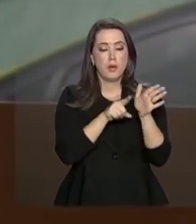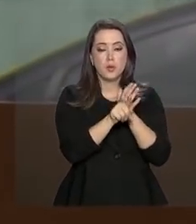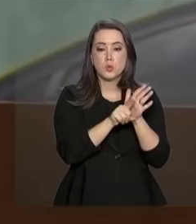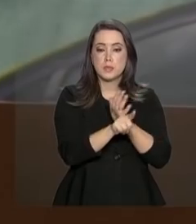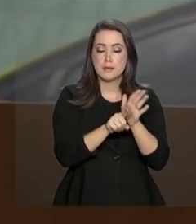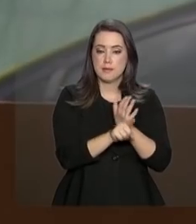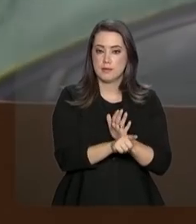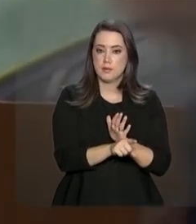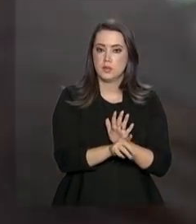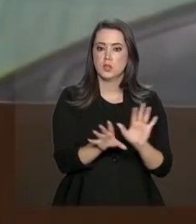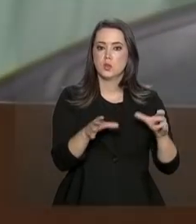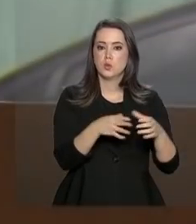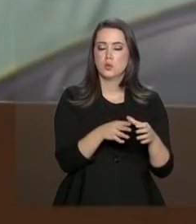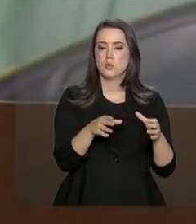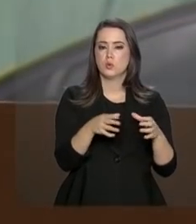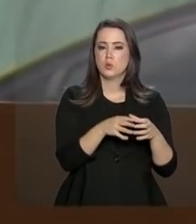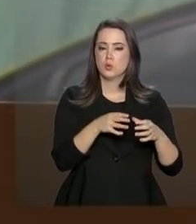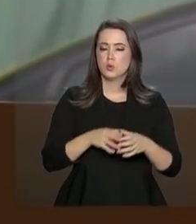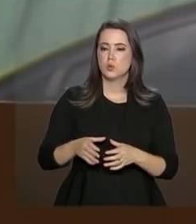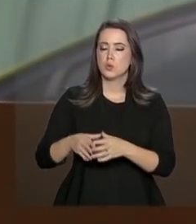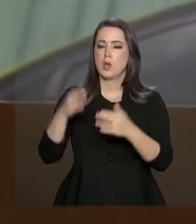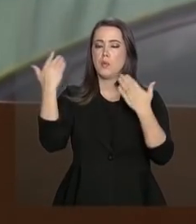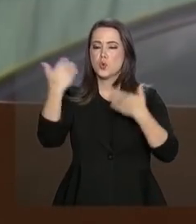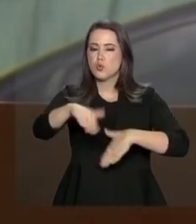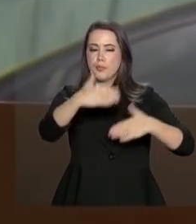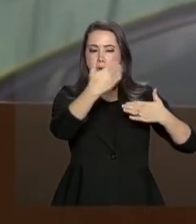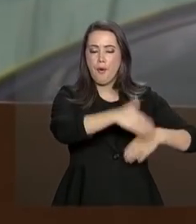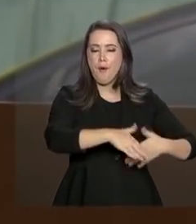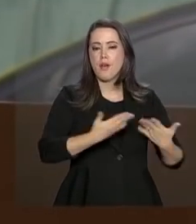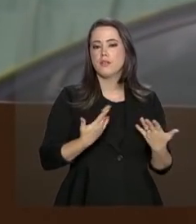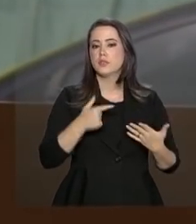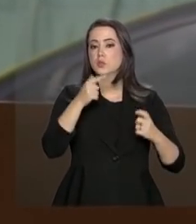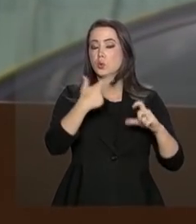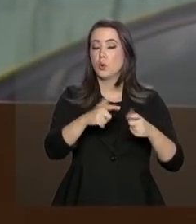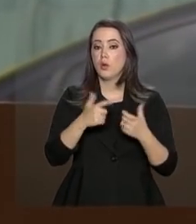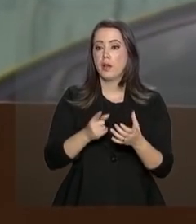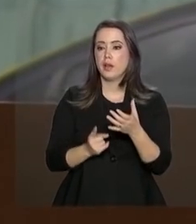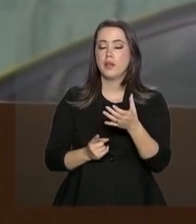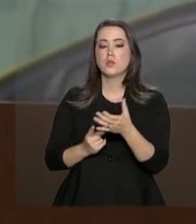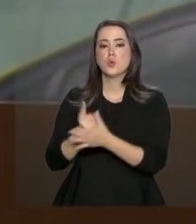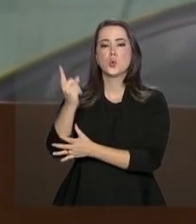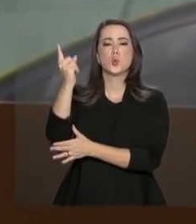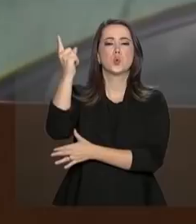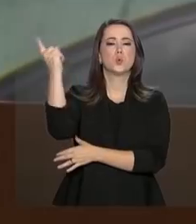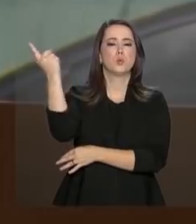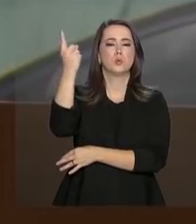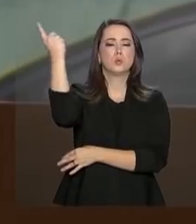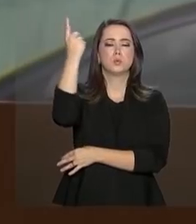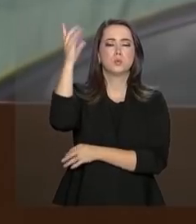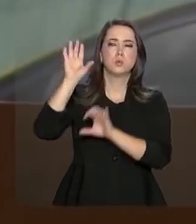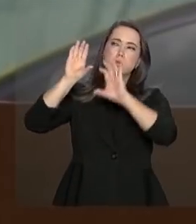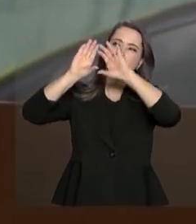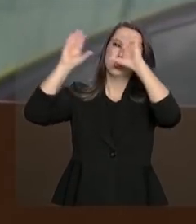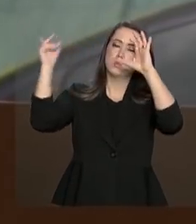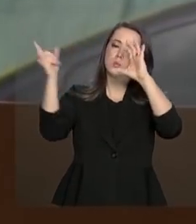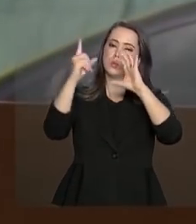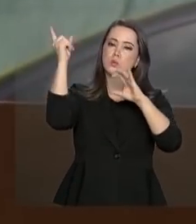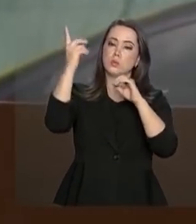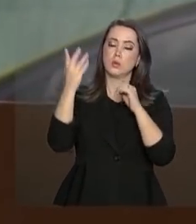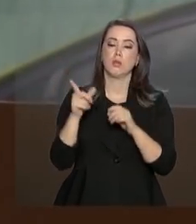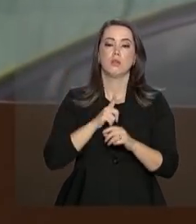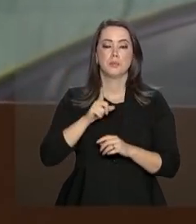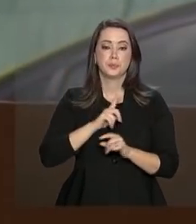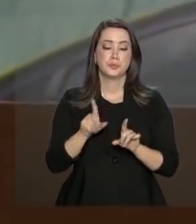pesquisas do dos Campos de provas das bases de lançamento de veículos destinados ao aéreo